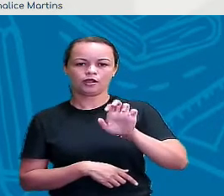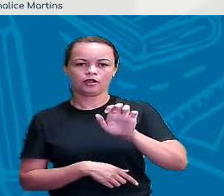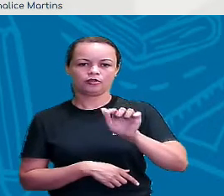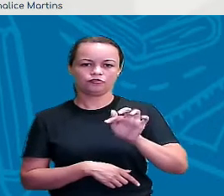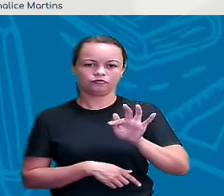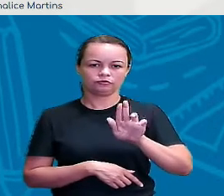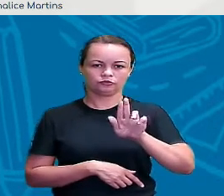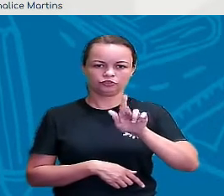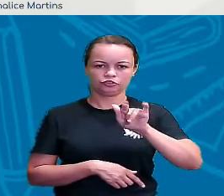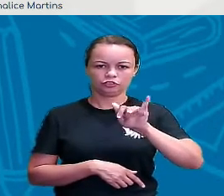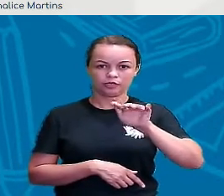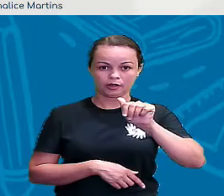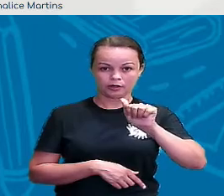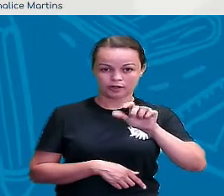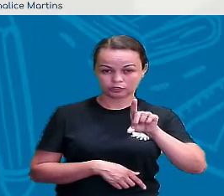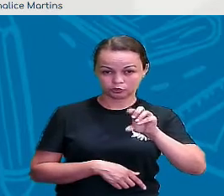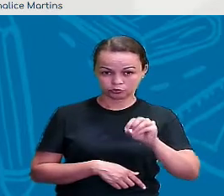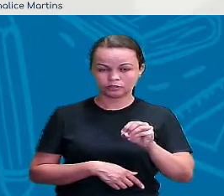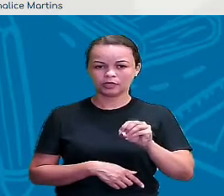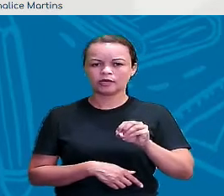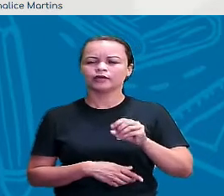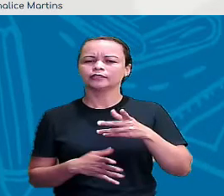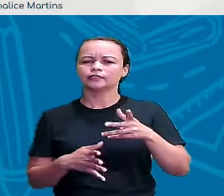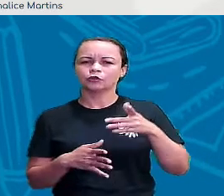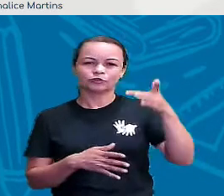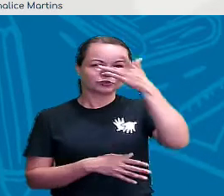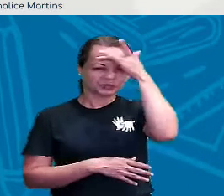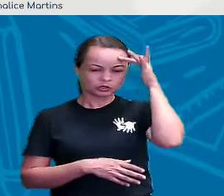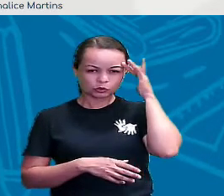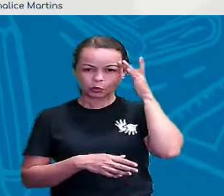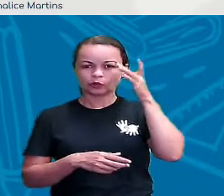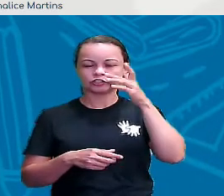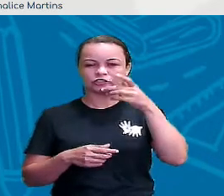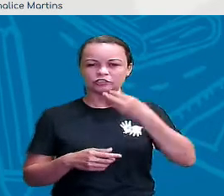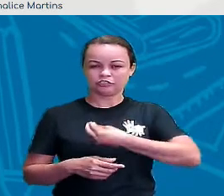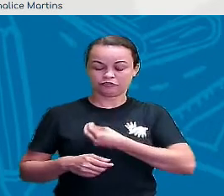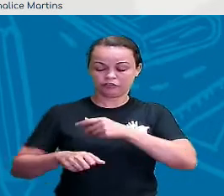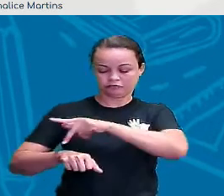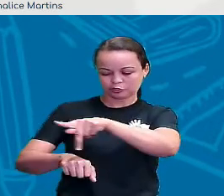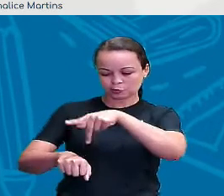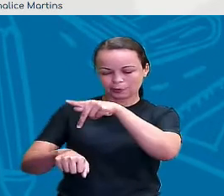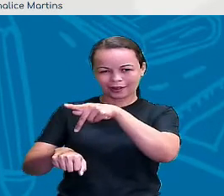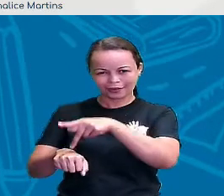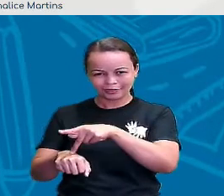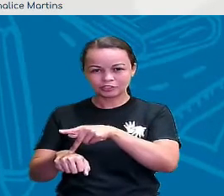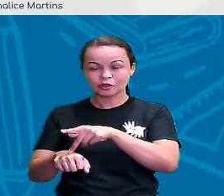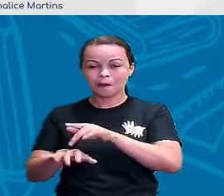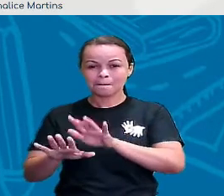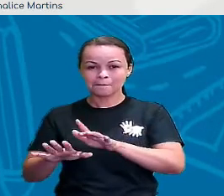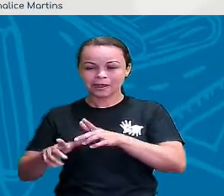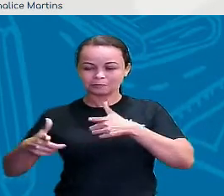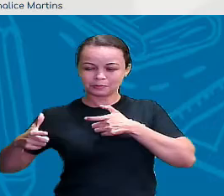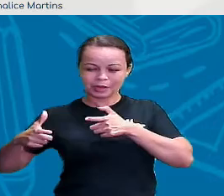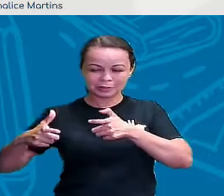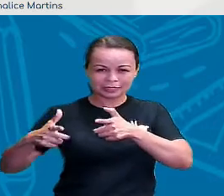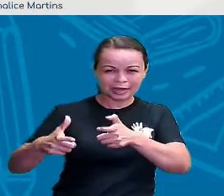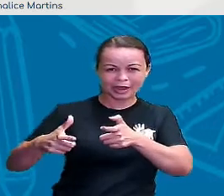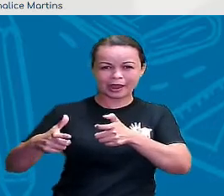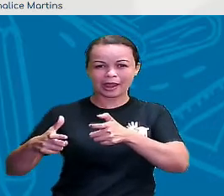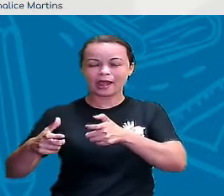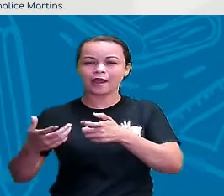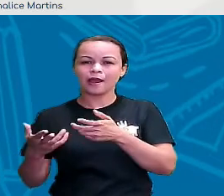refugiados, que são aqueles que deixam seu país por motivo de guerra, perseguição política